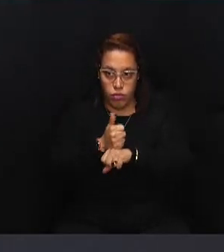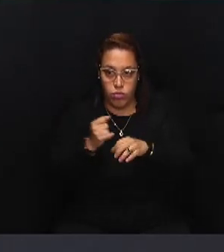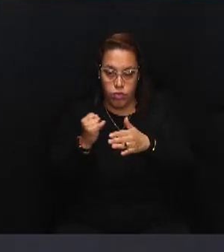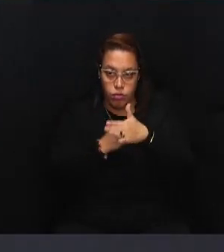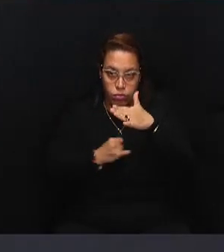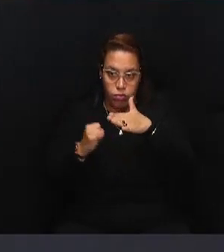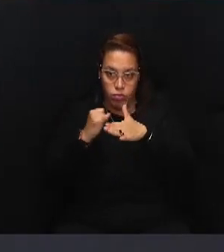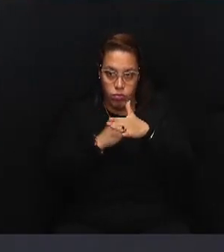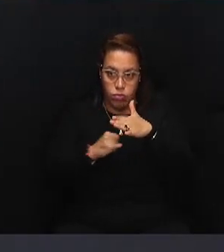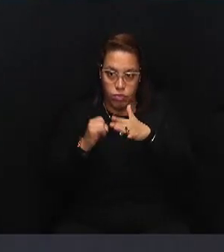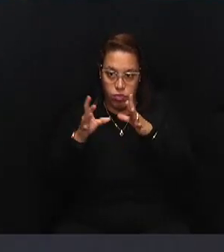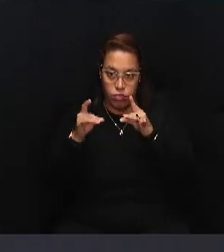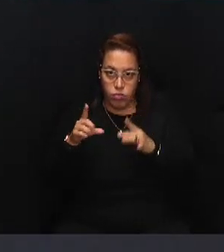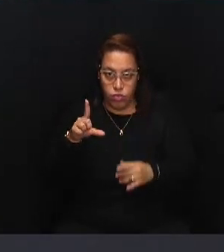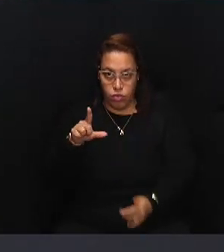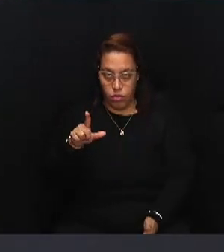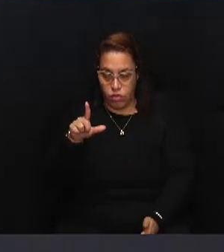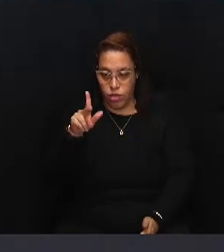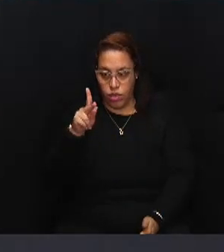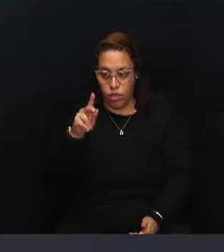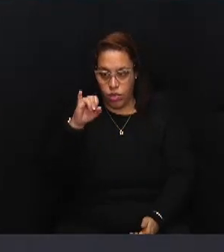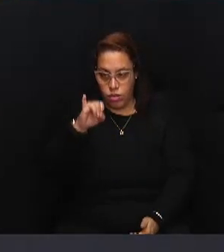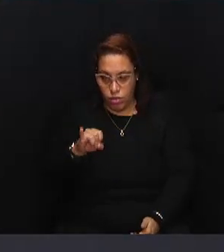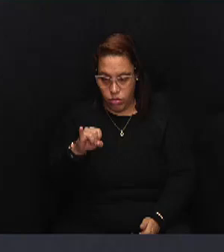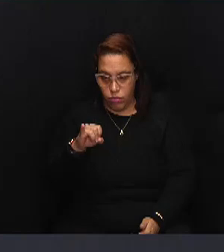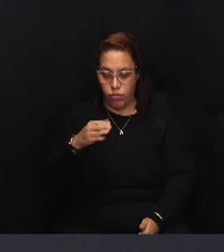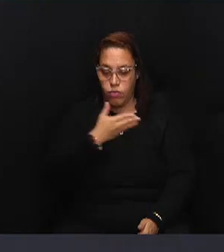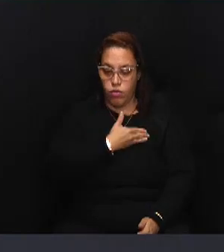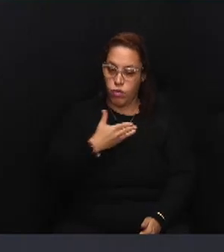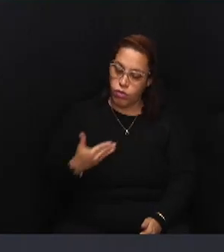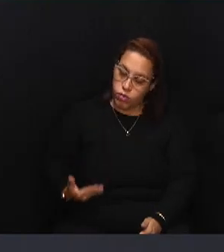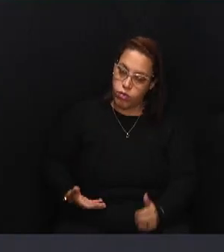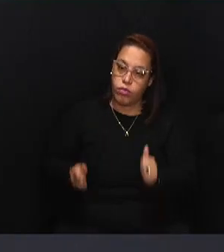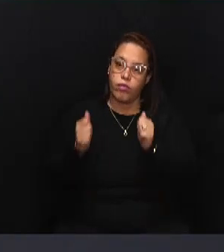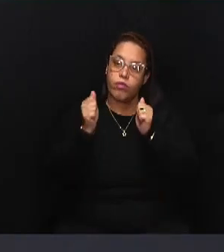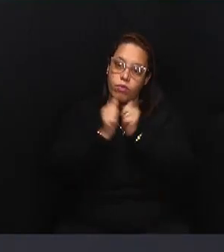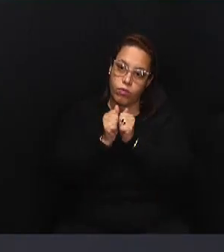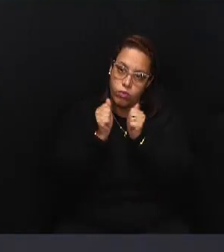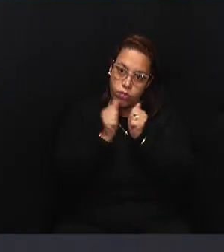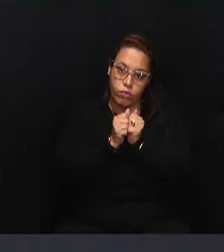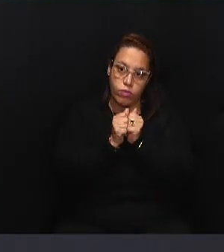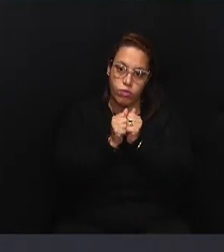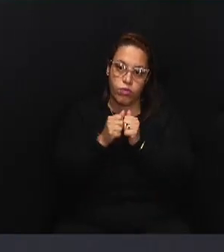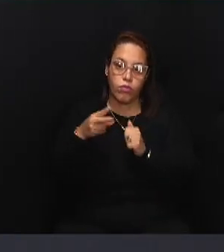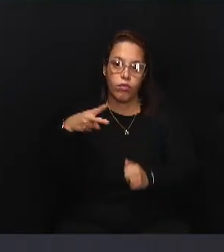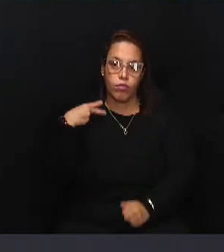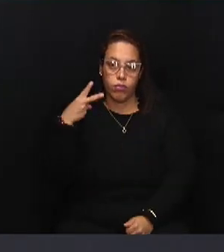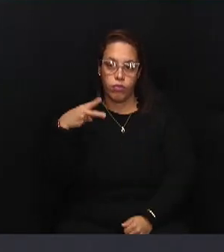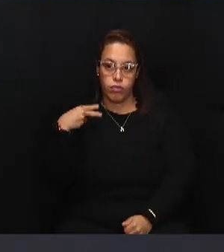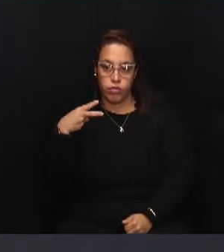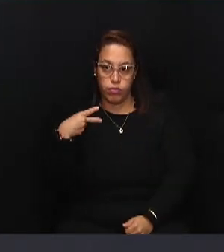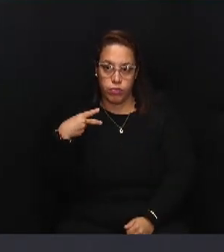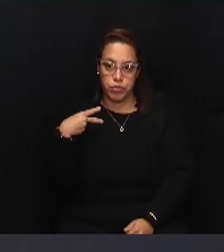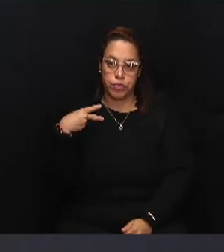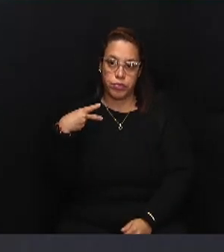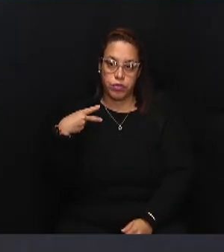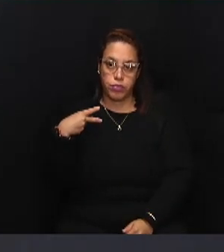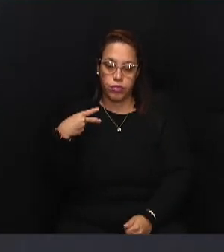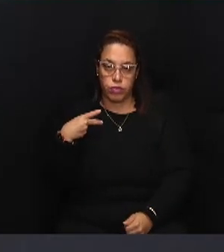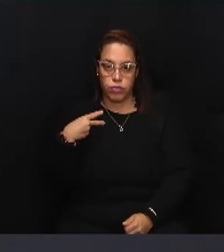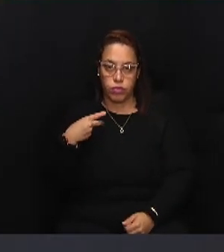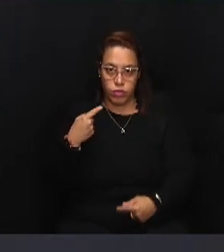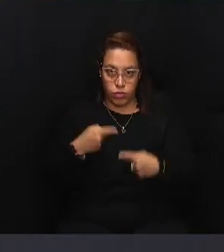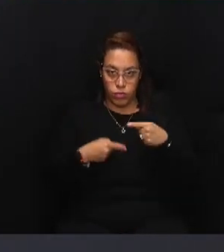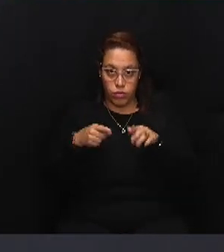entidades, especialmente as LPIs e a rede pública, não é? As políticas públicas e